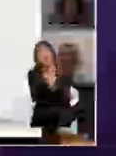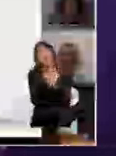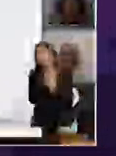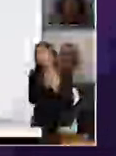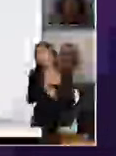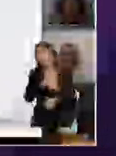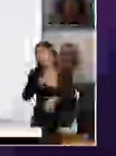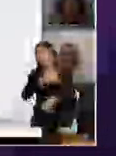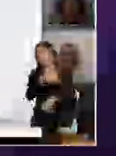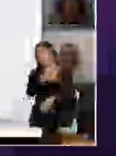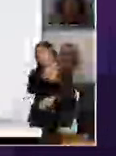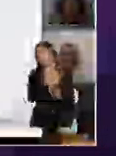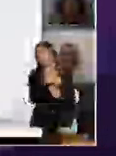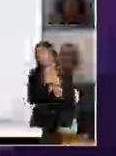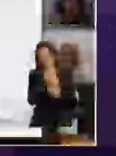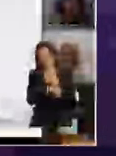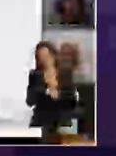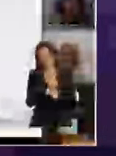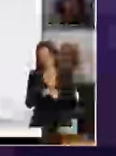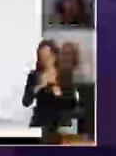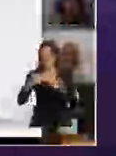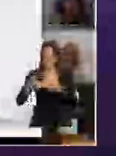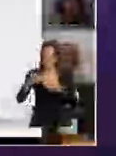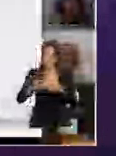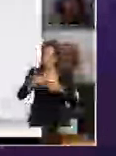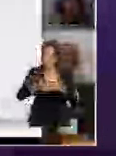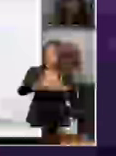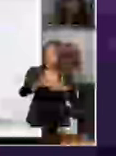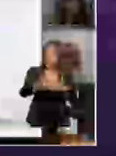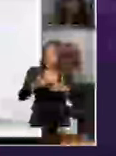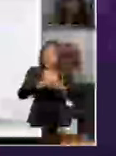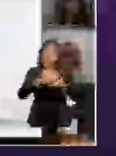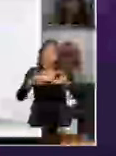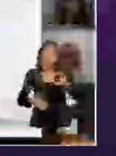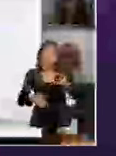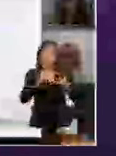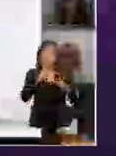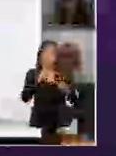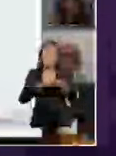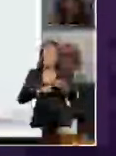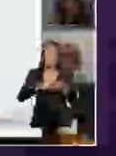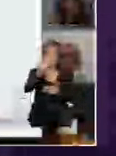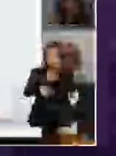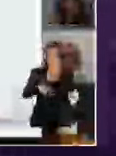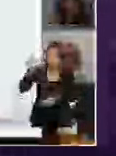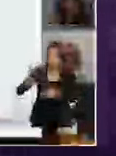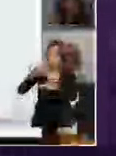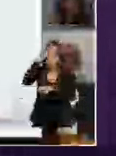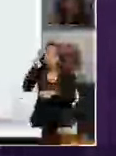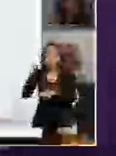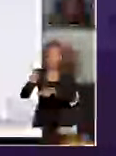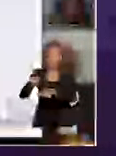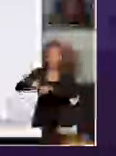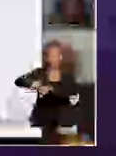que apenas analisando ao longo do tempo, em vida real, múltiplos aspectos, como pacientes das diversas comorbidades, que não foi